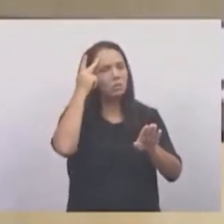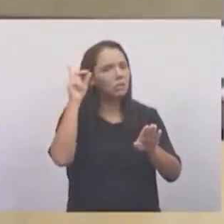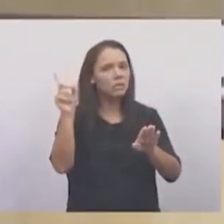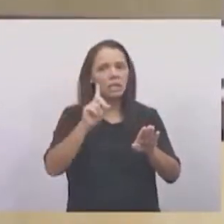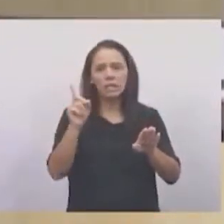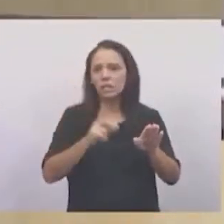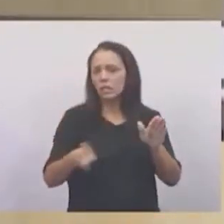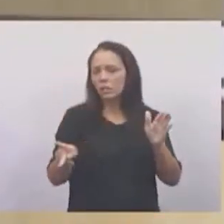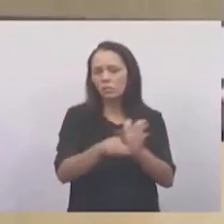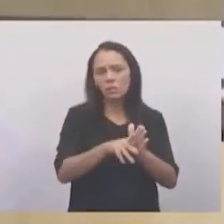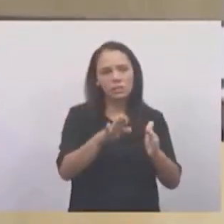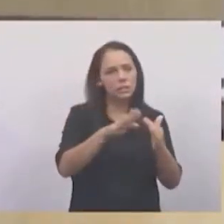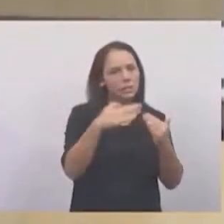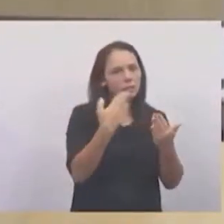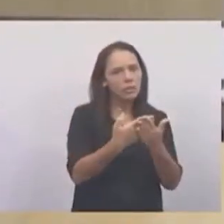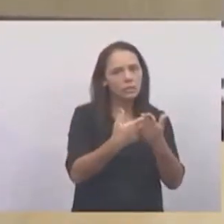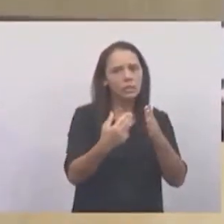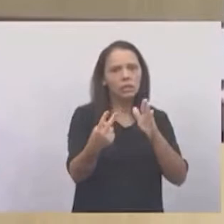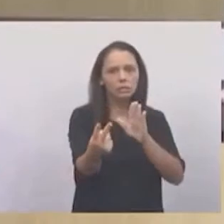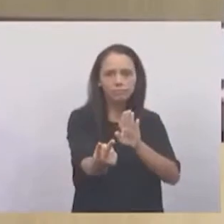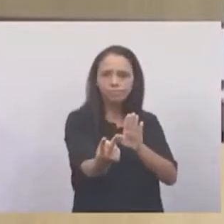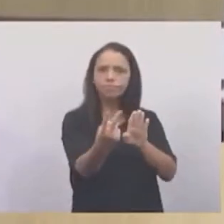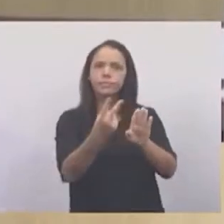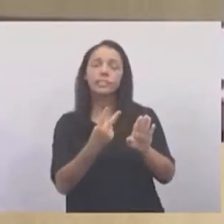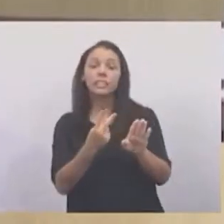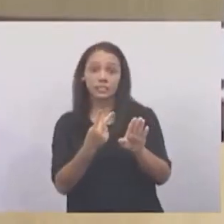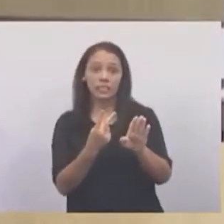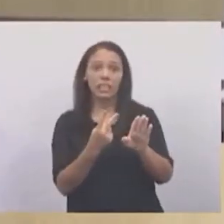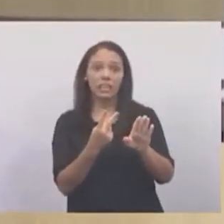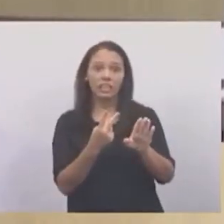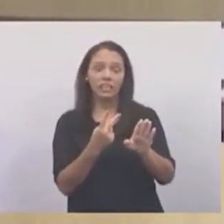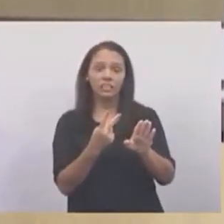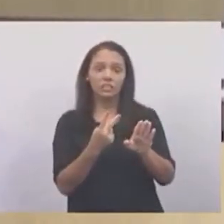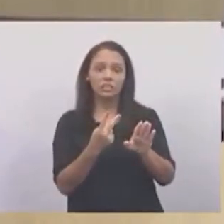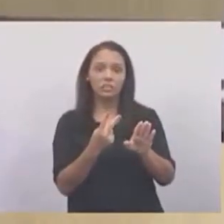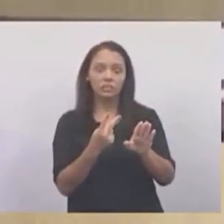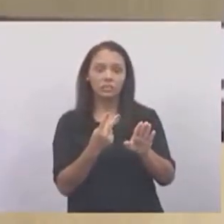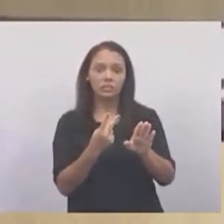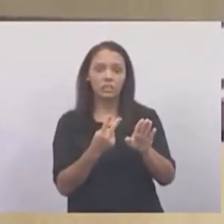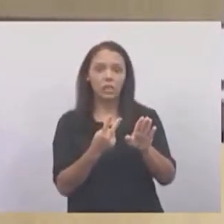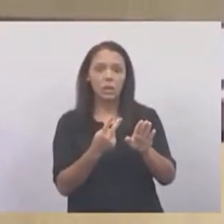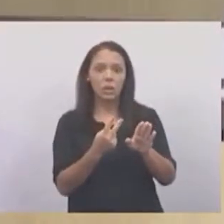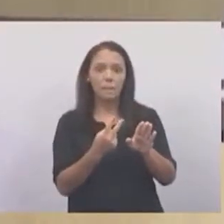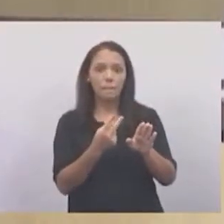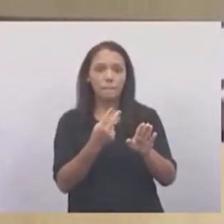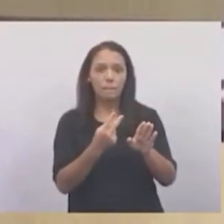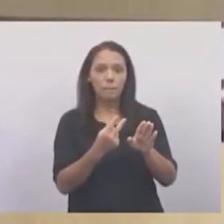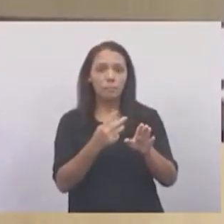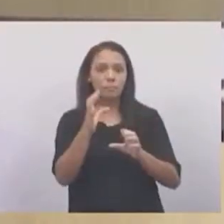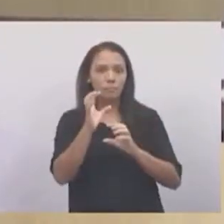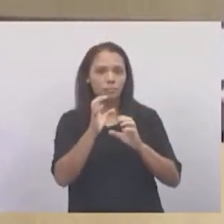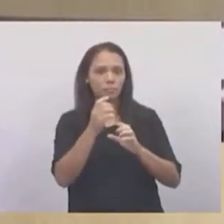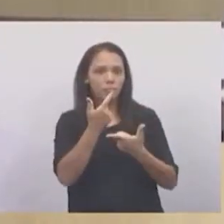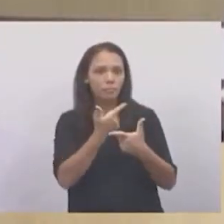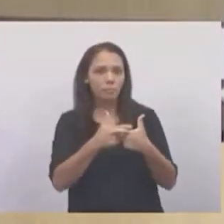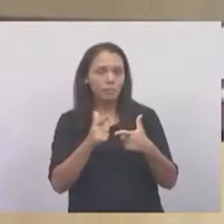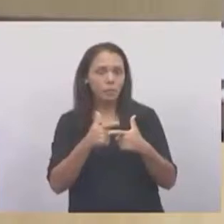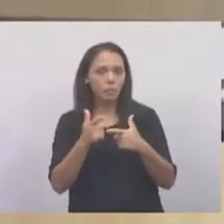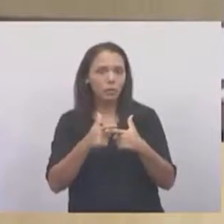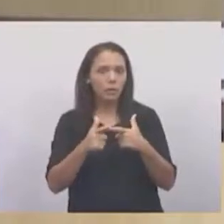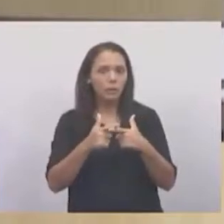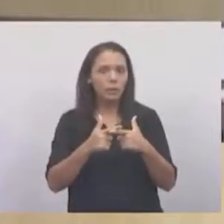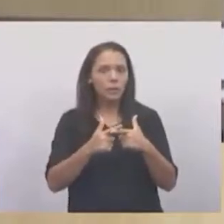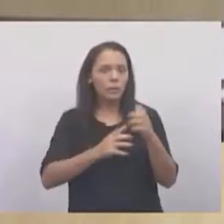na escola foram ali resolver uma questão. Um estava armado e